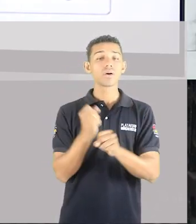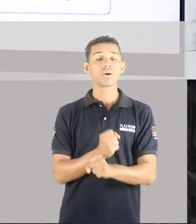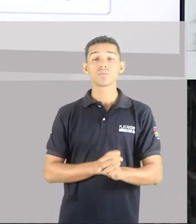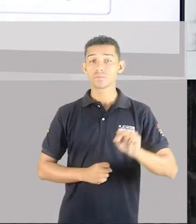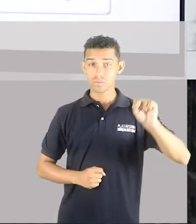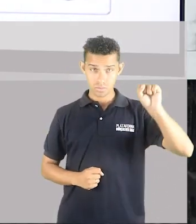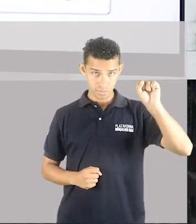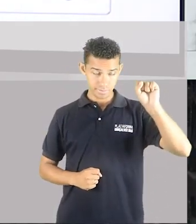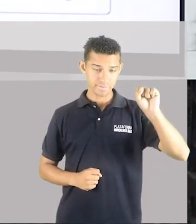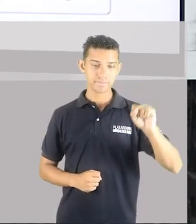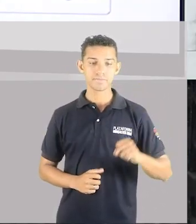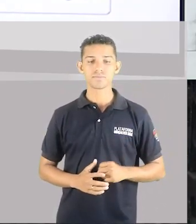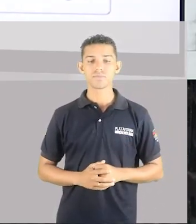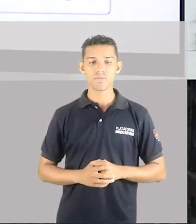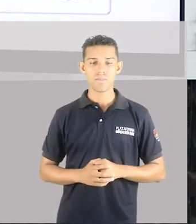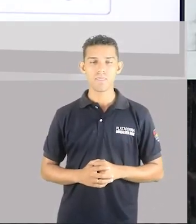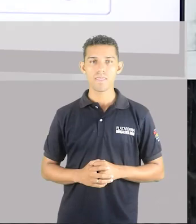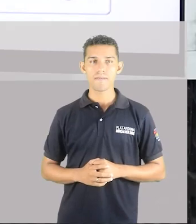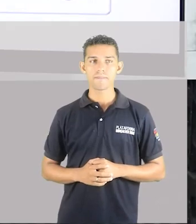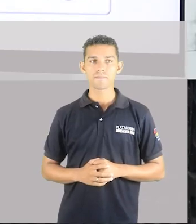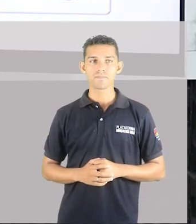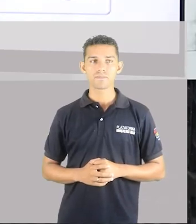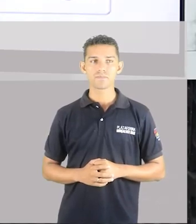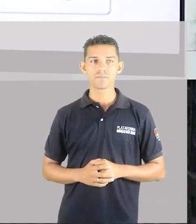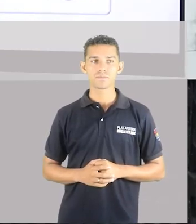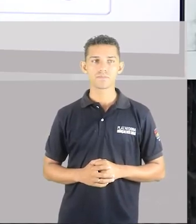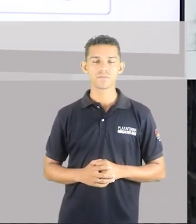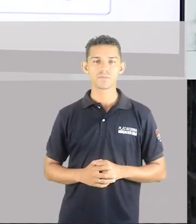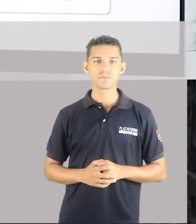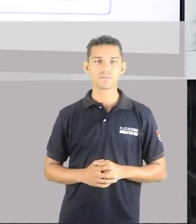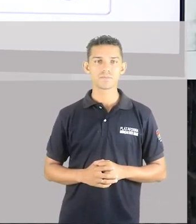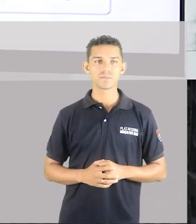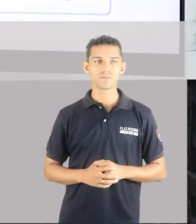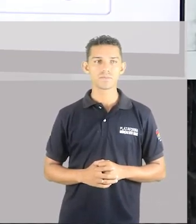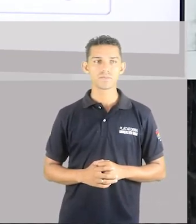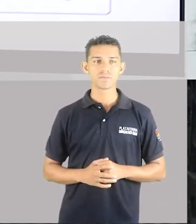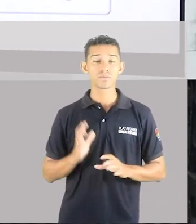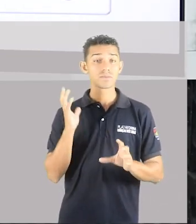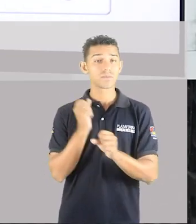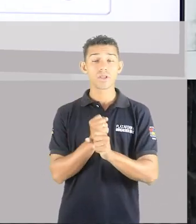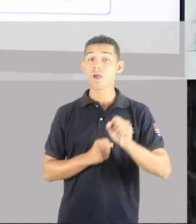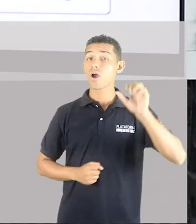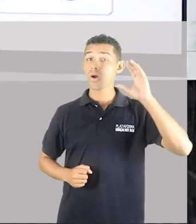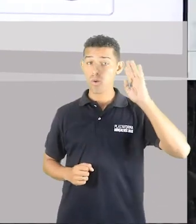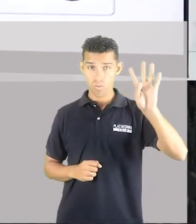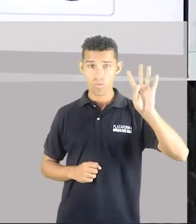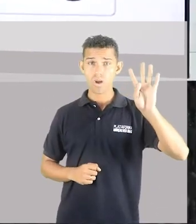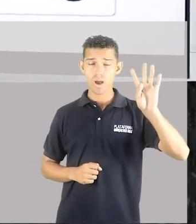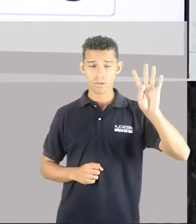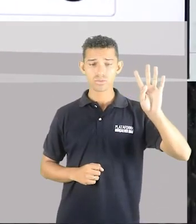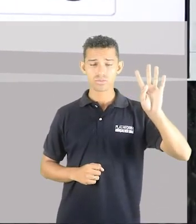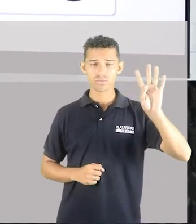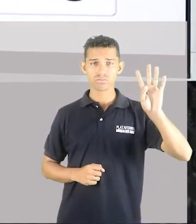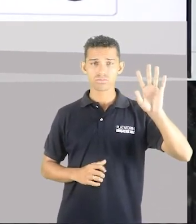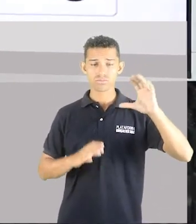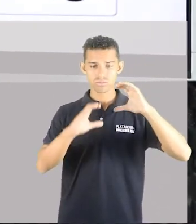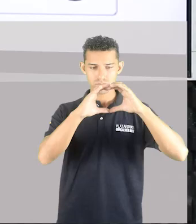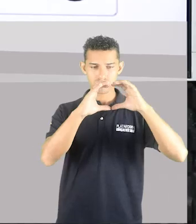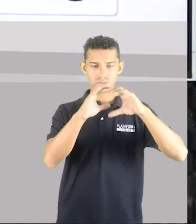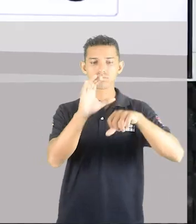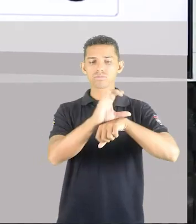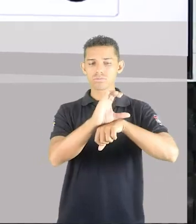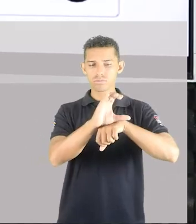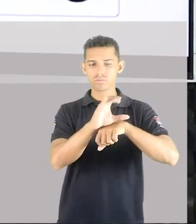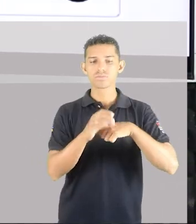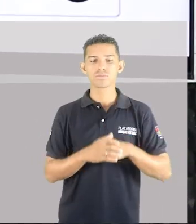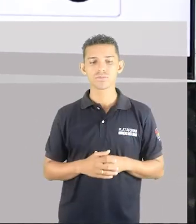Conta. Ah, Daniel, eu tenho 1, 2, 3, 4. Então você tem 4 esferas